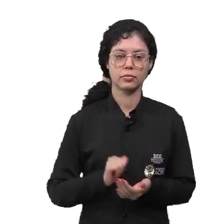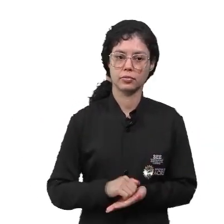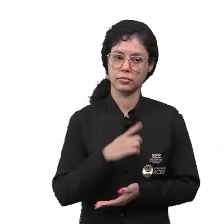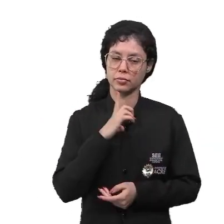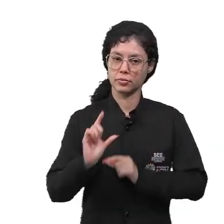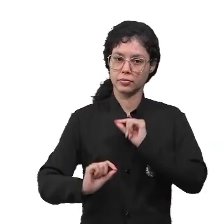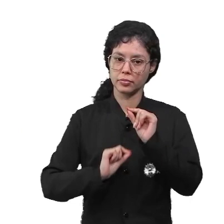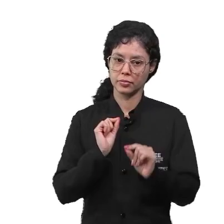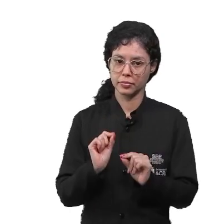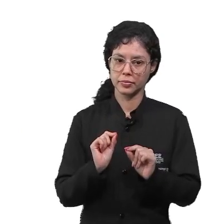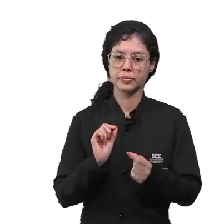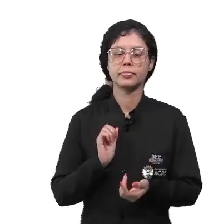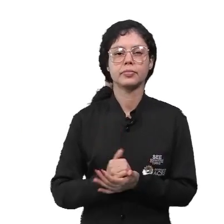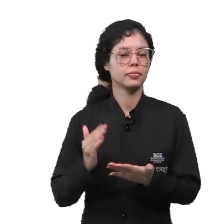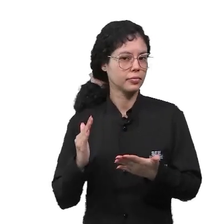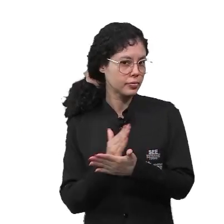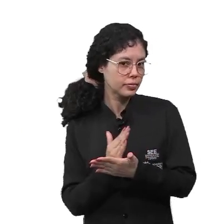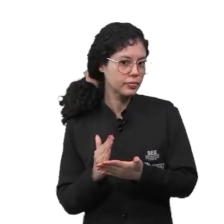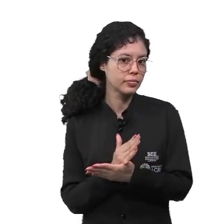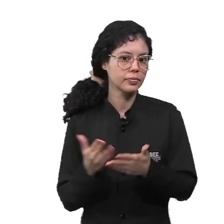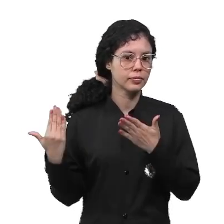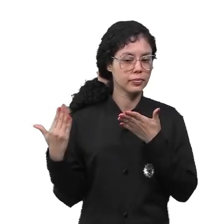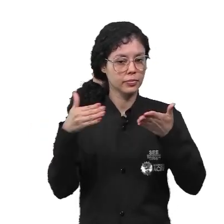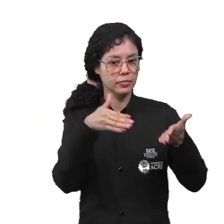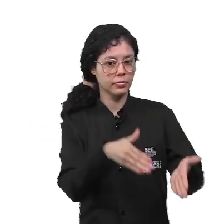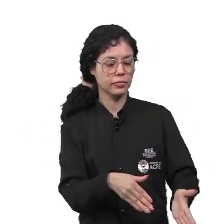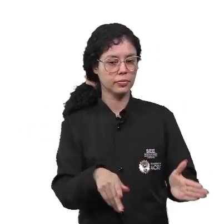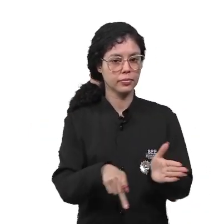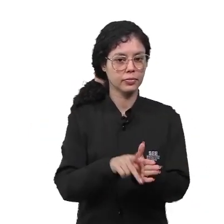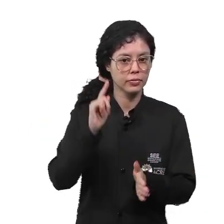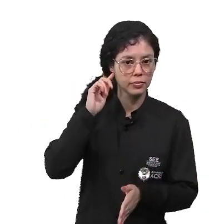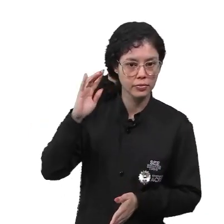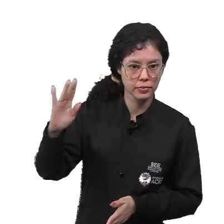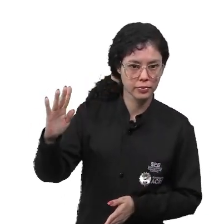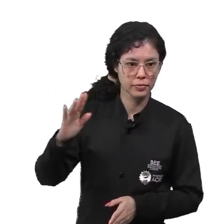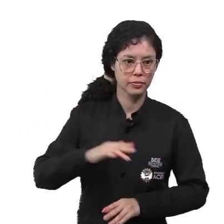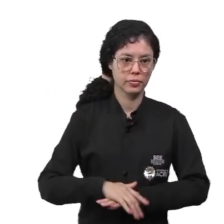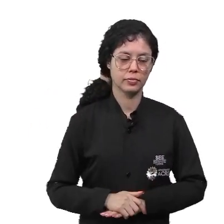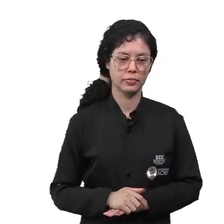temos alguns objetivos dessa reflexão